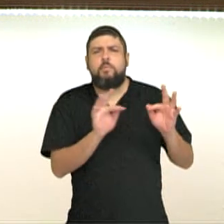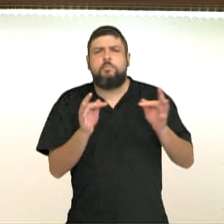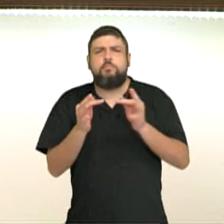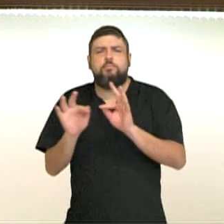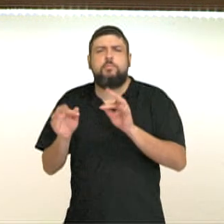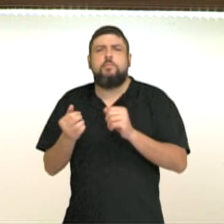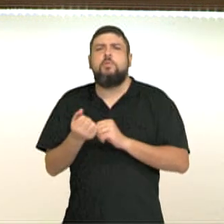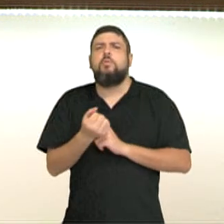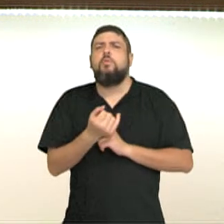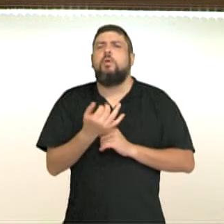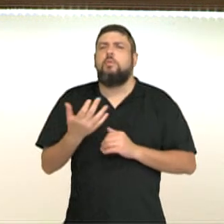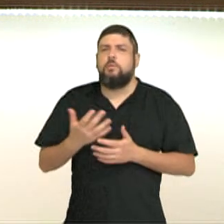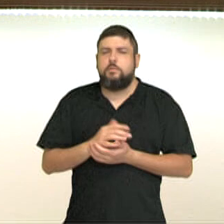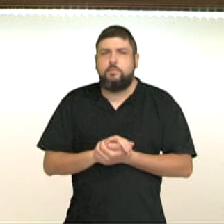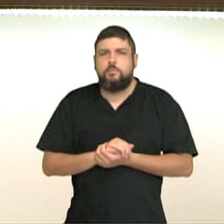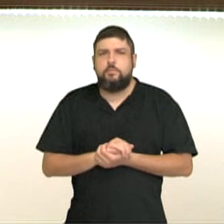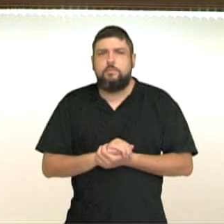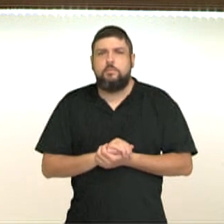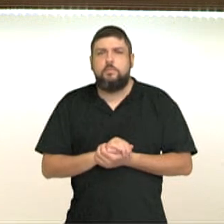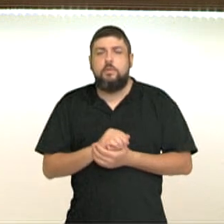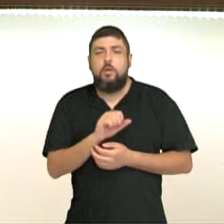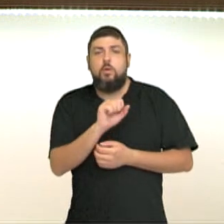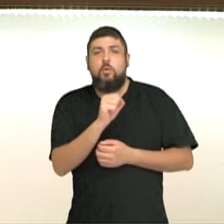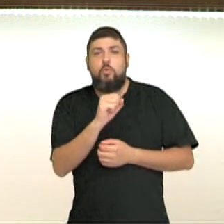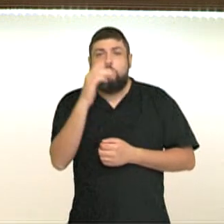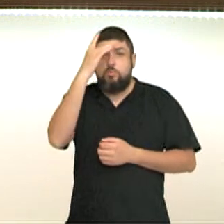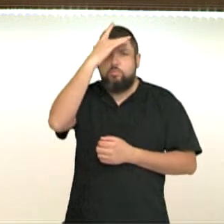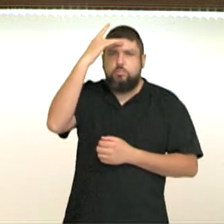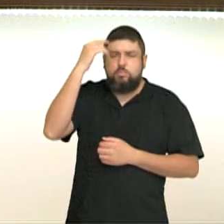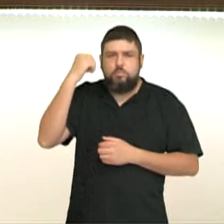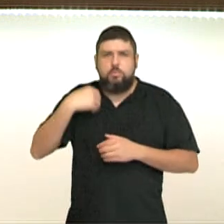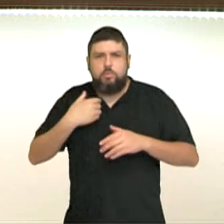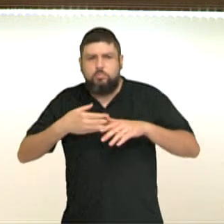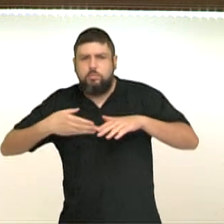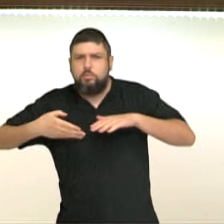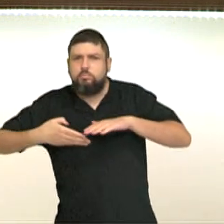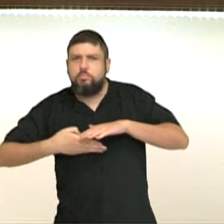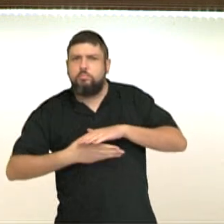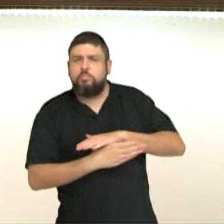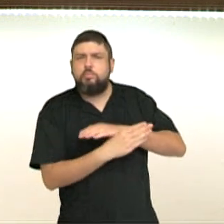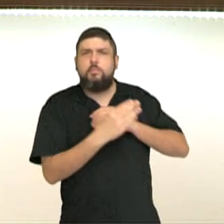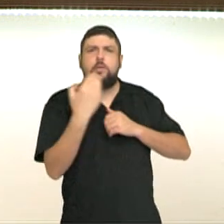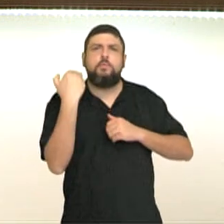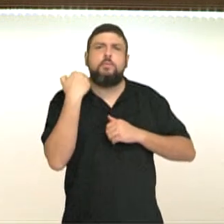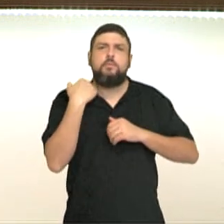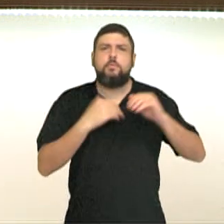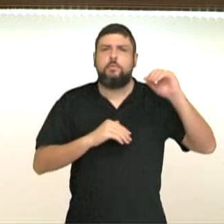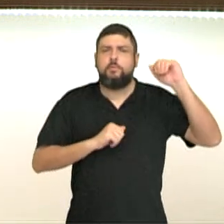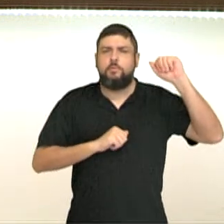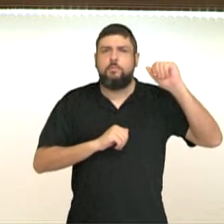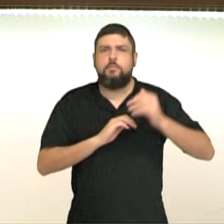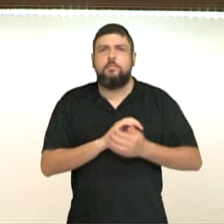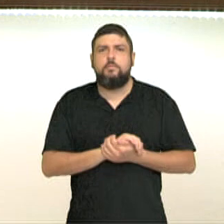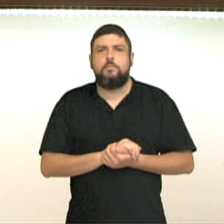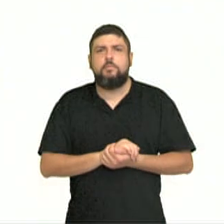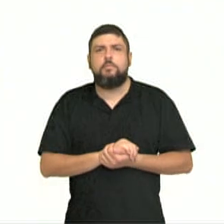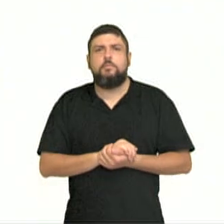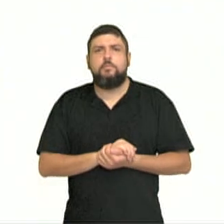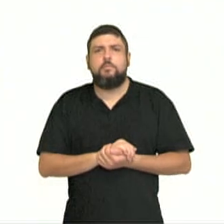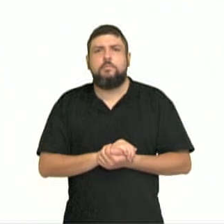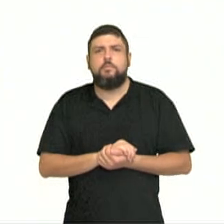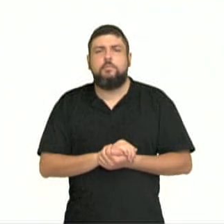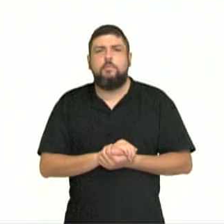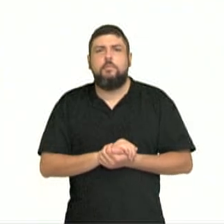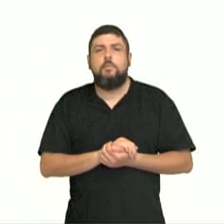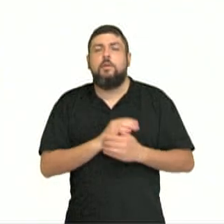é: conta-se que 8 ladrões se trancaram na Casa da Moeda da Espanha. Eu te dei a dica de achar os verbos. Então, conta